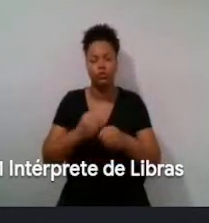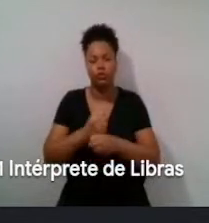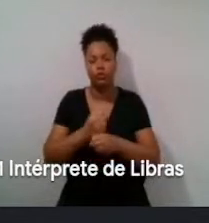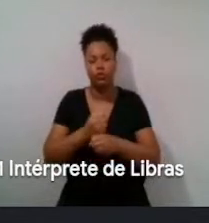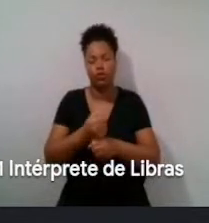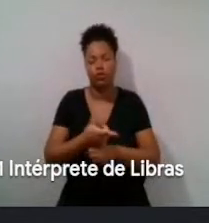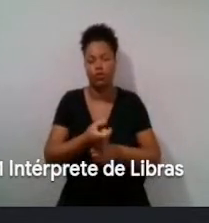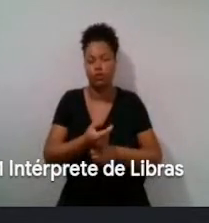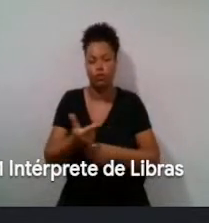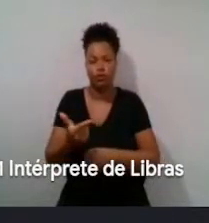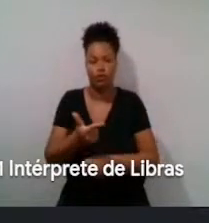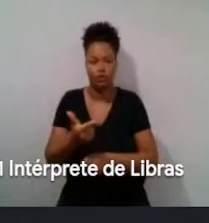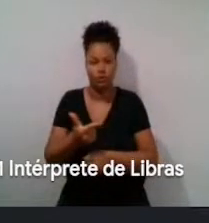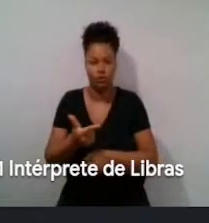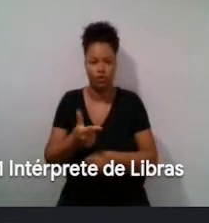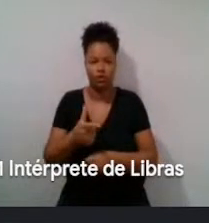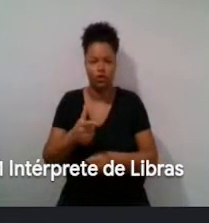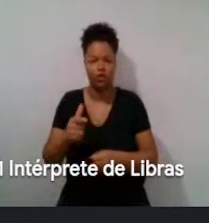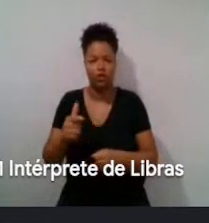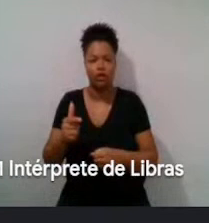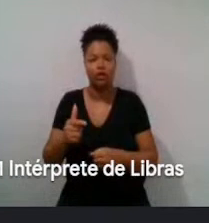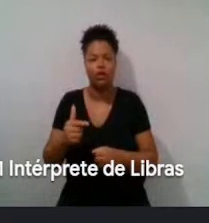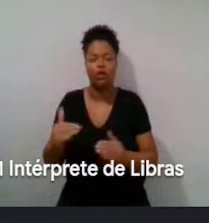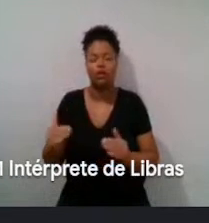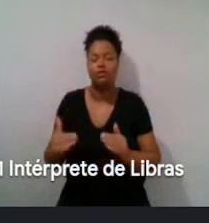ditado pelo TSE por meio da resolução número